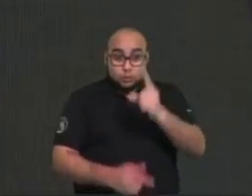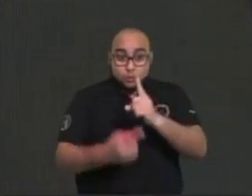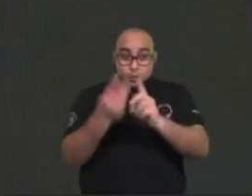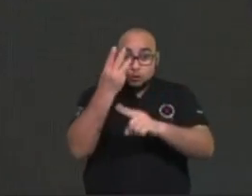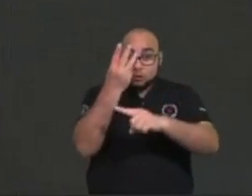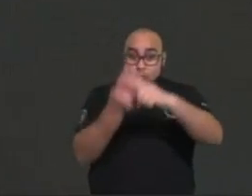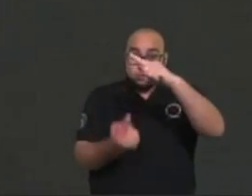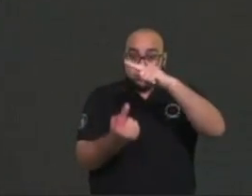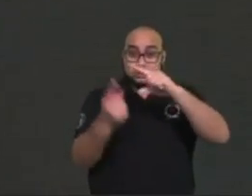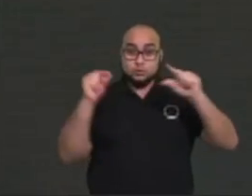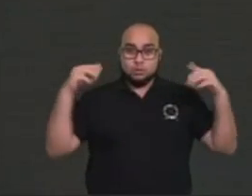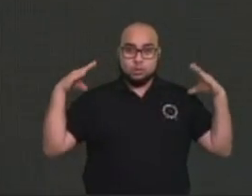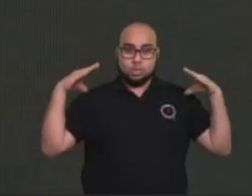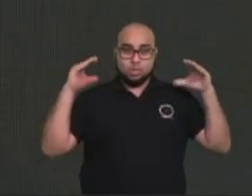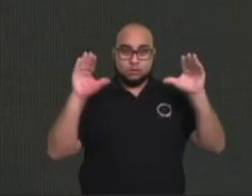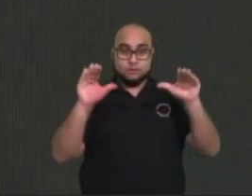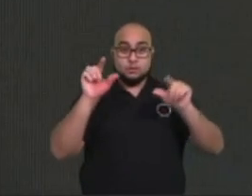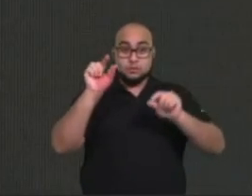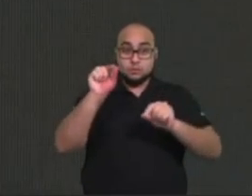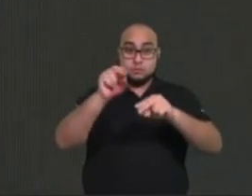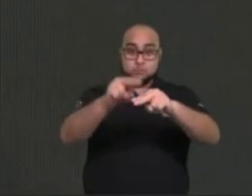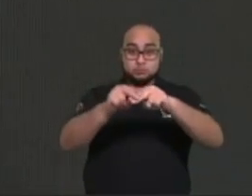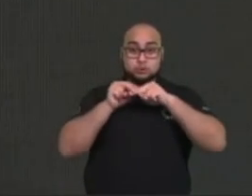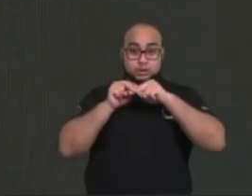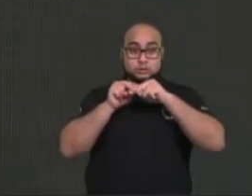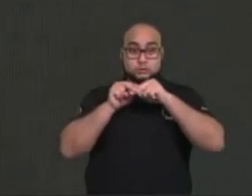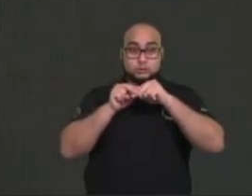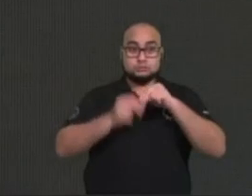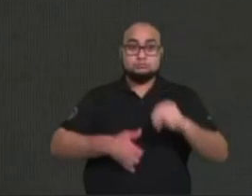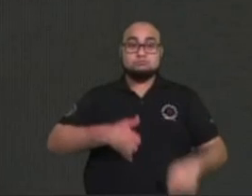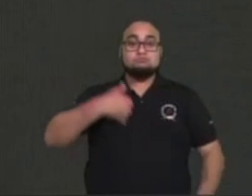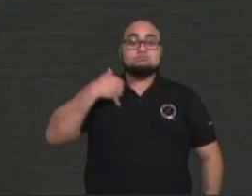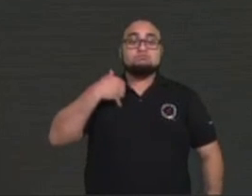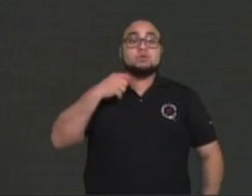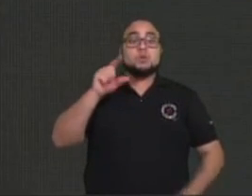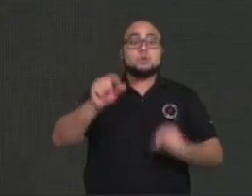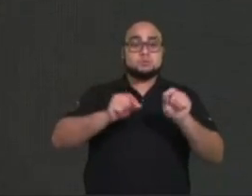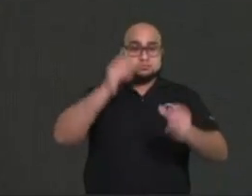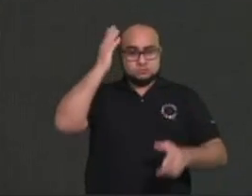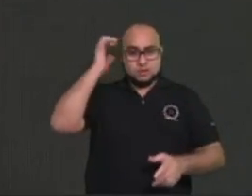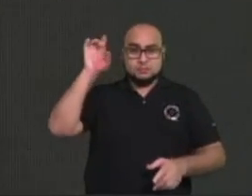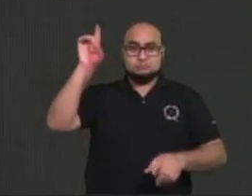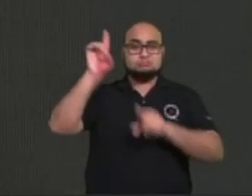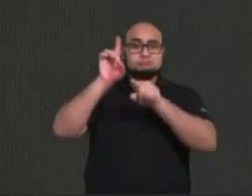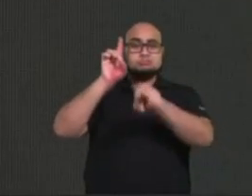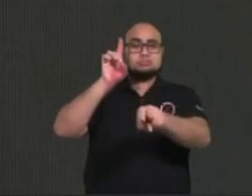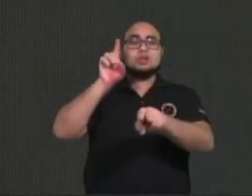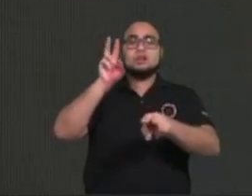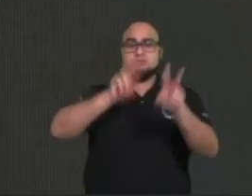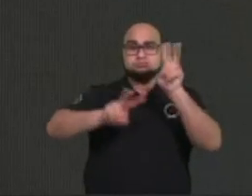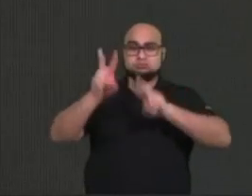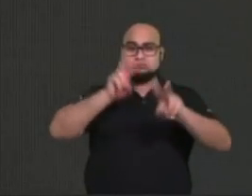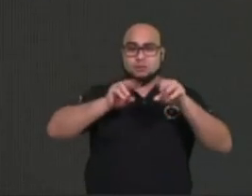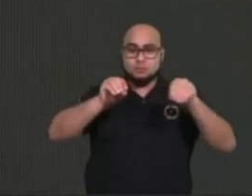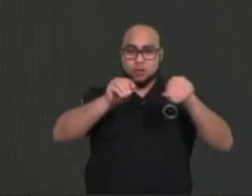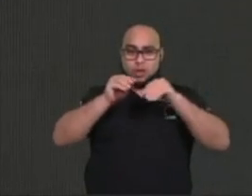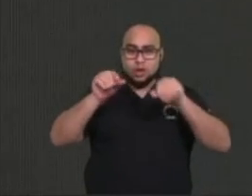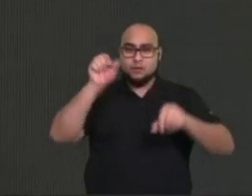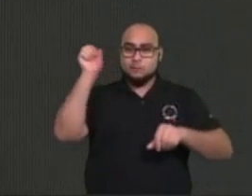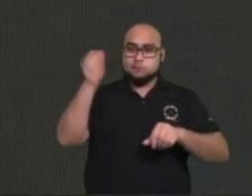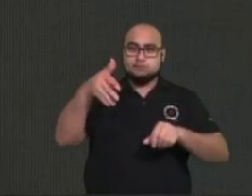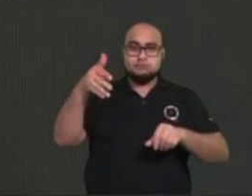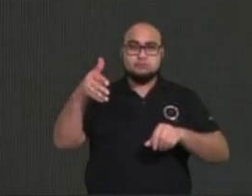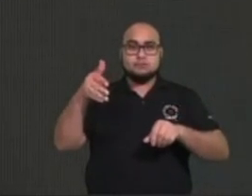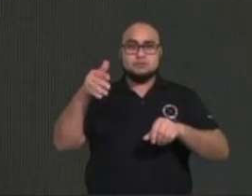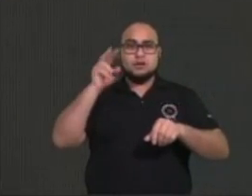da sua soberba eu e Deus sabe o que é o homem que é poque evento que é erva que que esse cara é